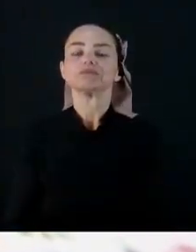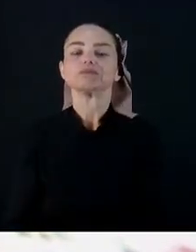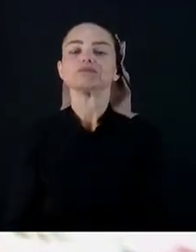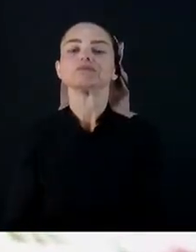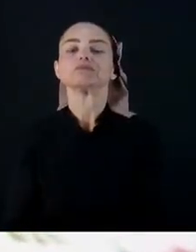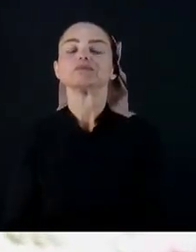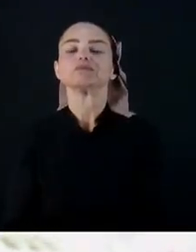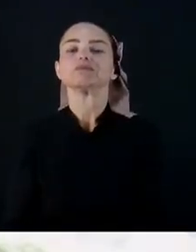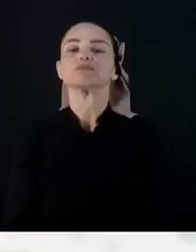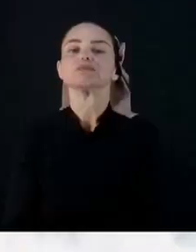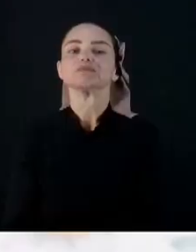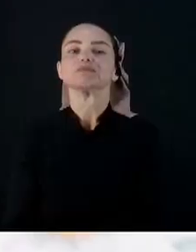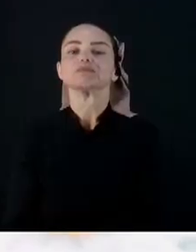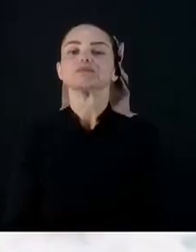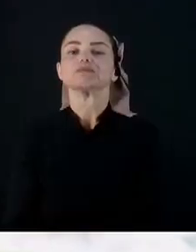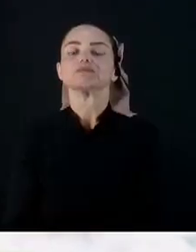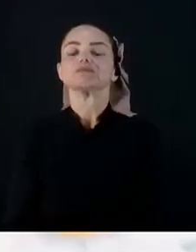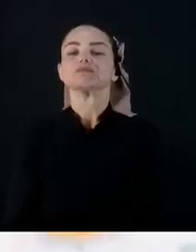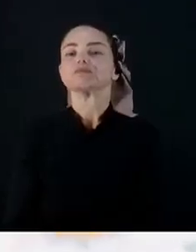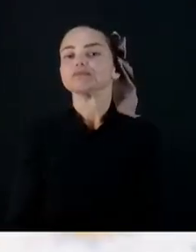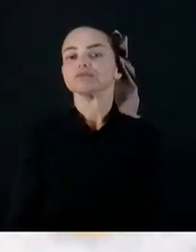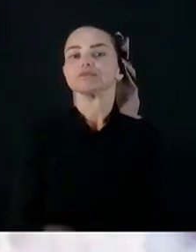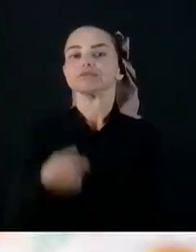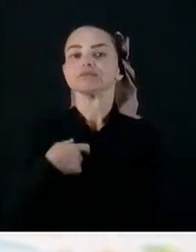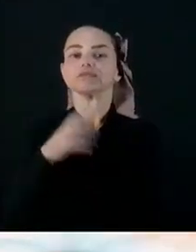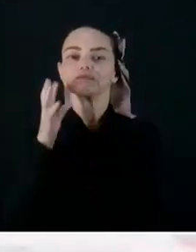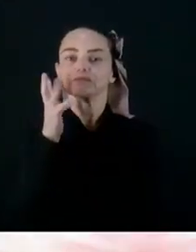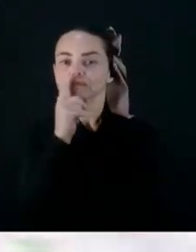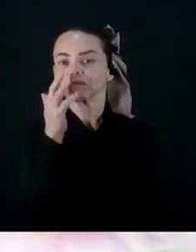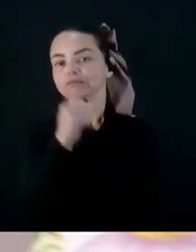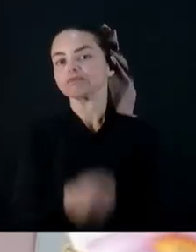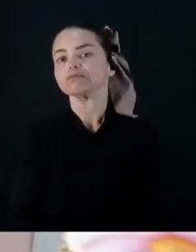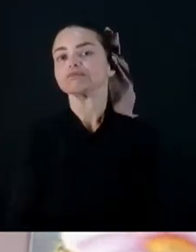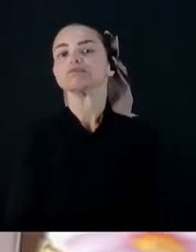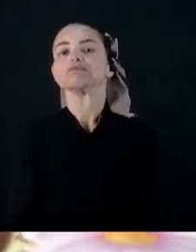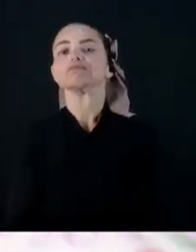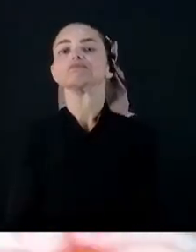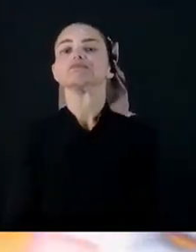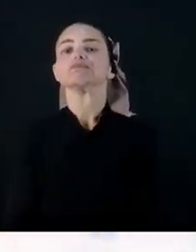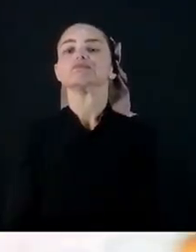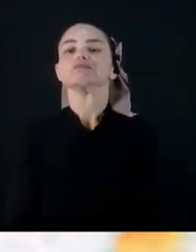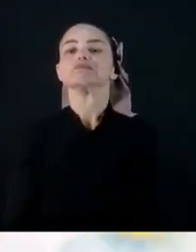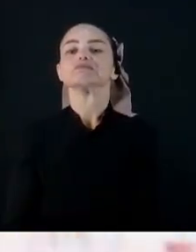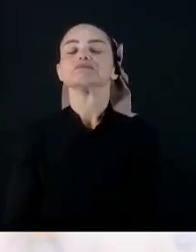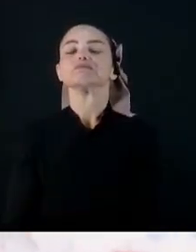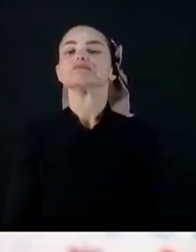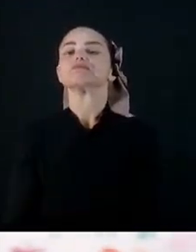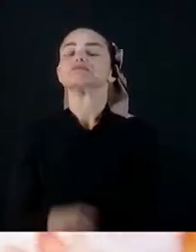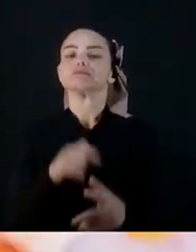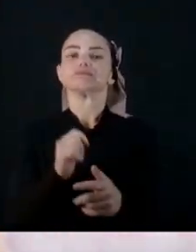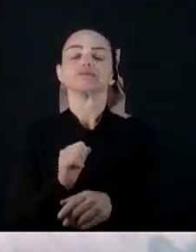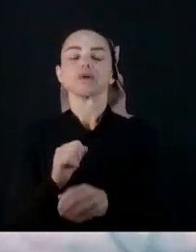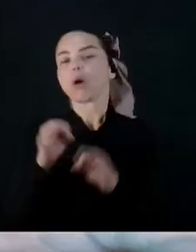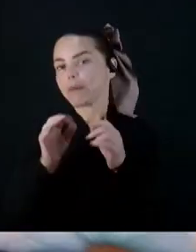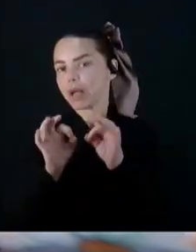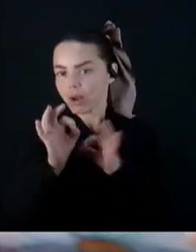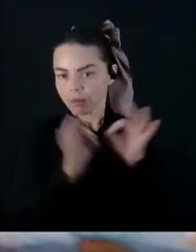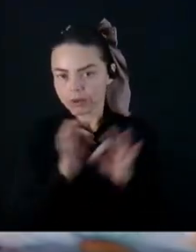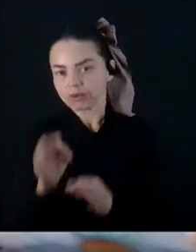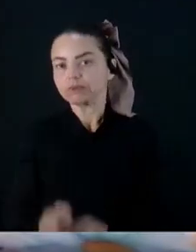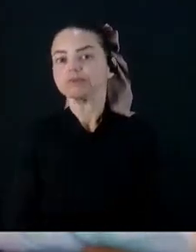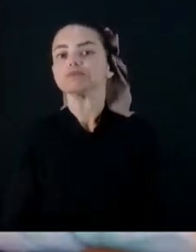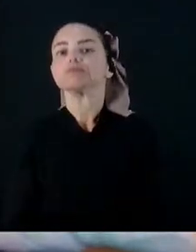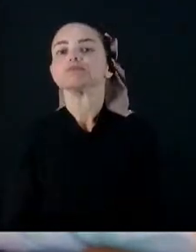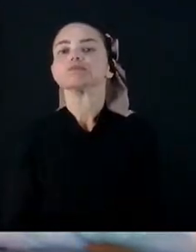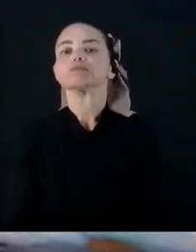Deixa franzir, vai ficar bem bonitinho e dá o retrocesso de novo. Perfeito. Então fica bem travadinho, né? Corta as duas linhas